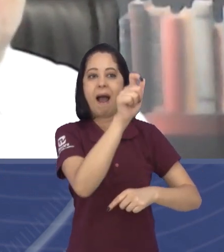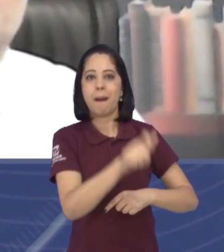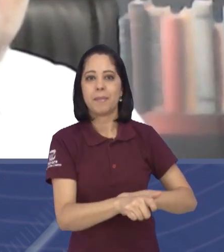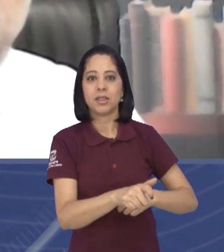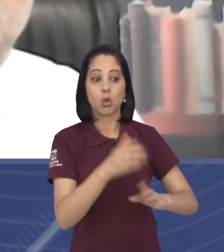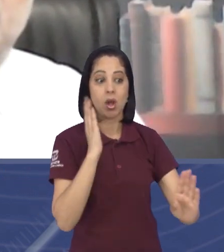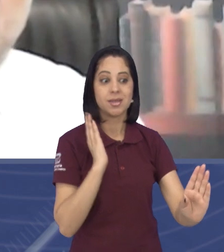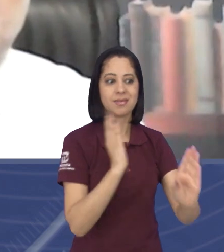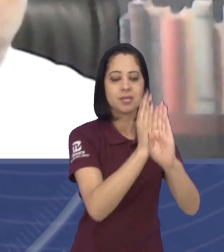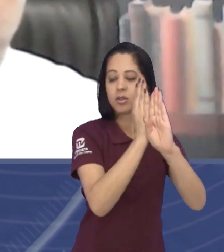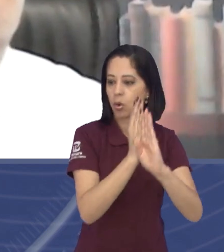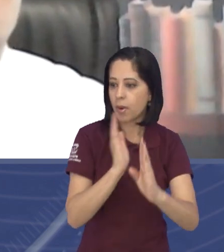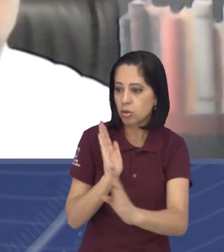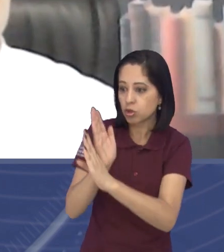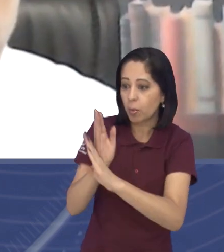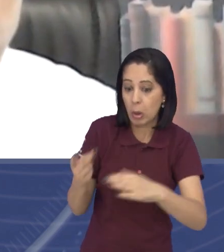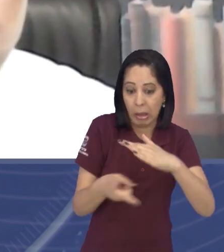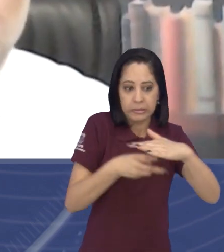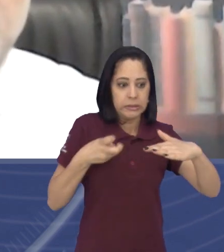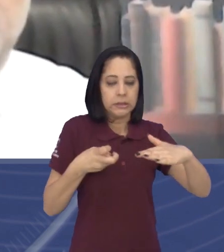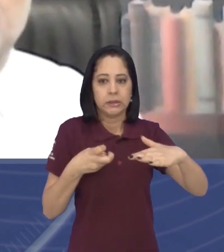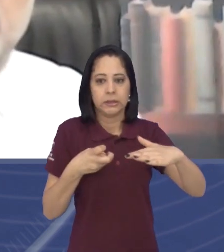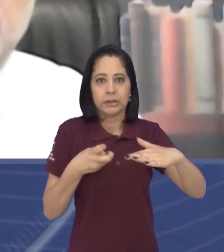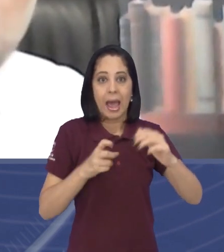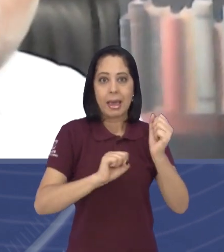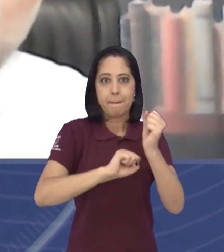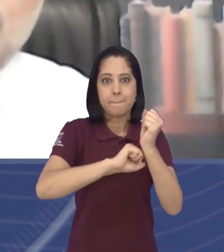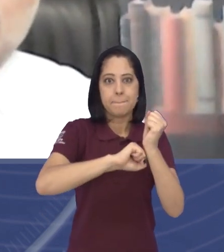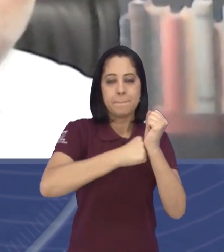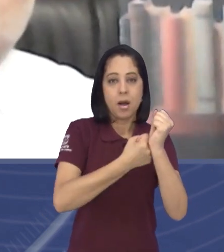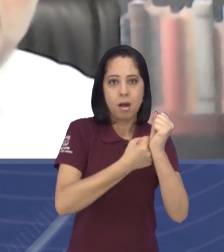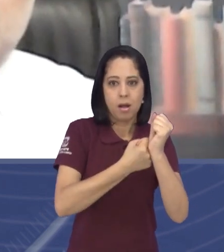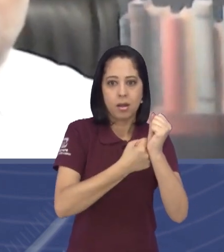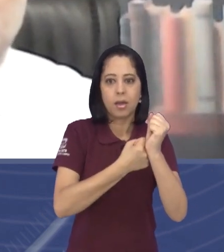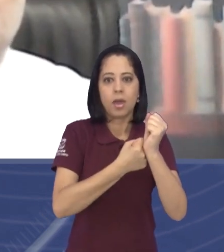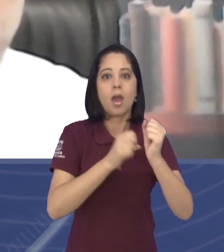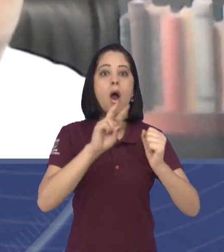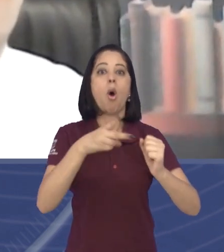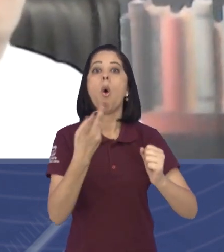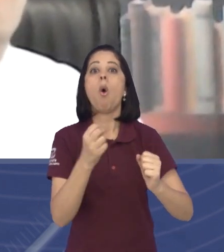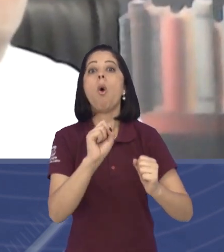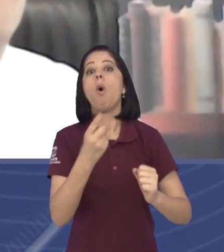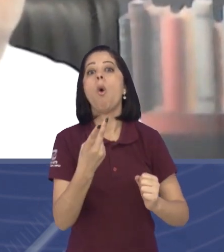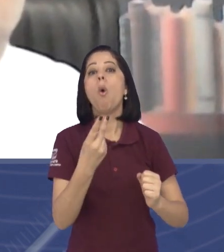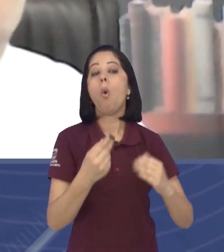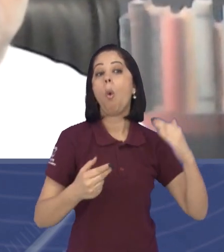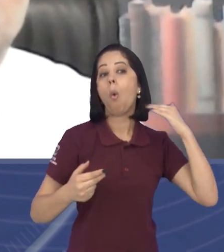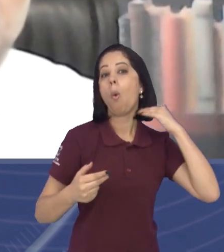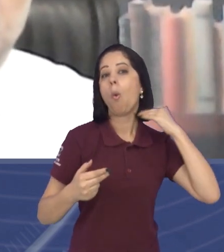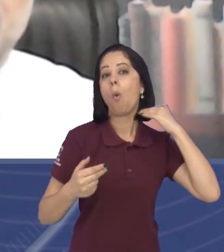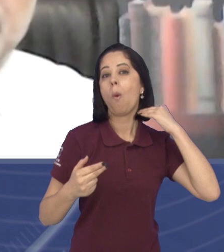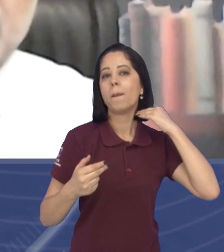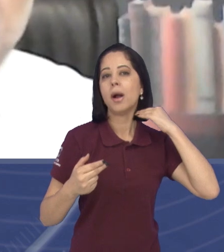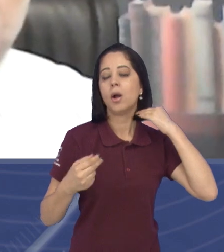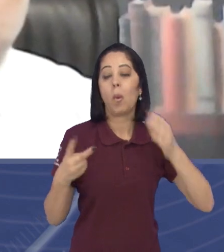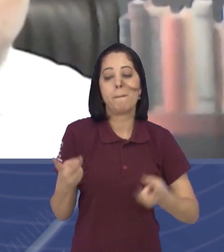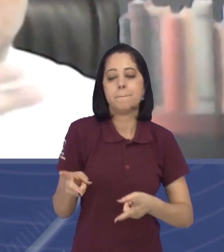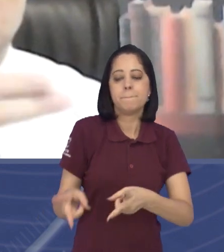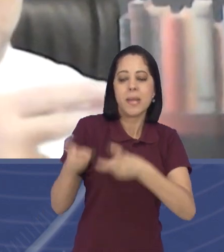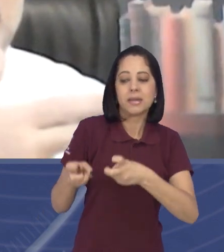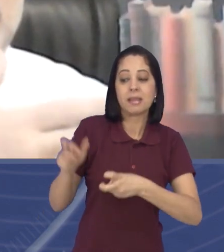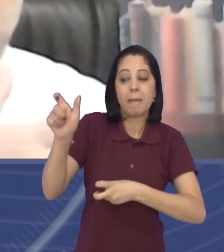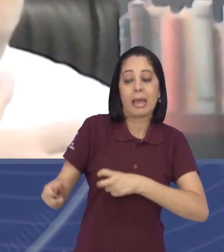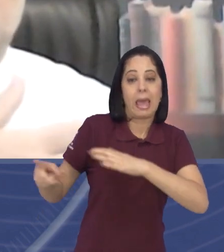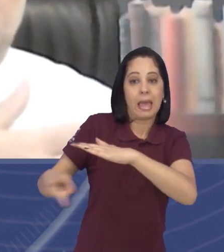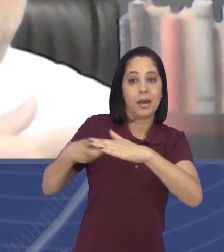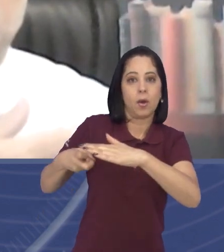está a receber mensagens de outro celular, ou quando o banco verificar alguma movimentação atípica, esse cordão